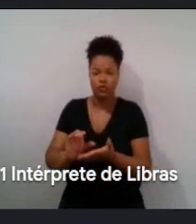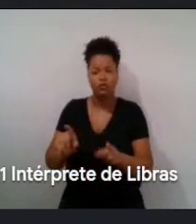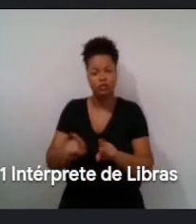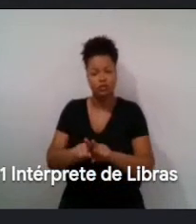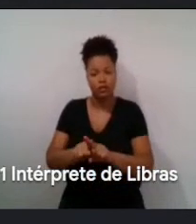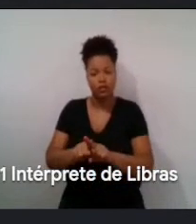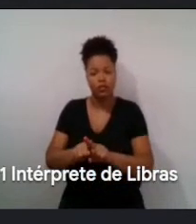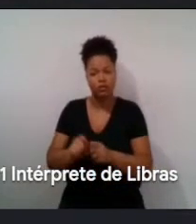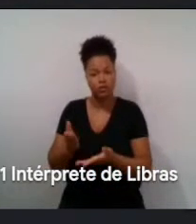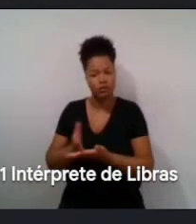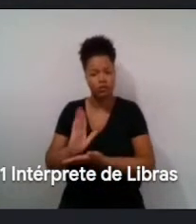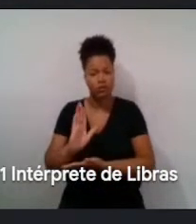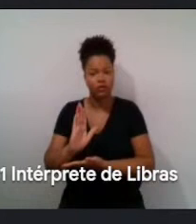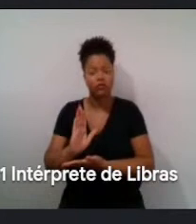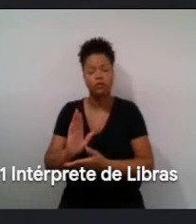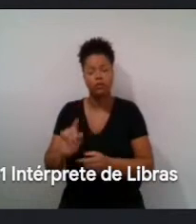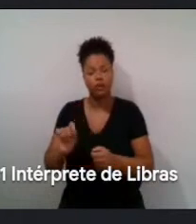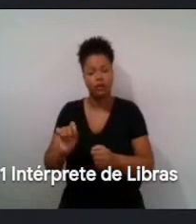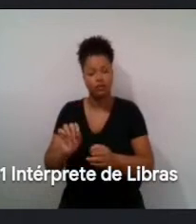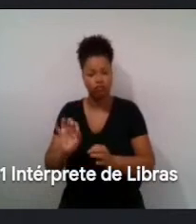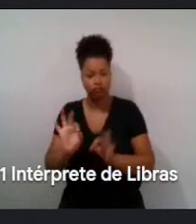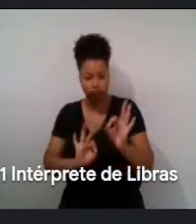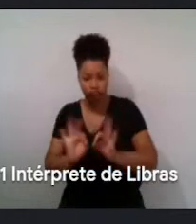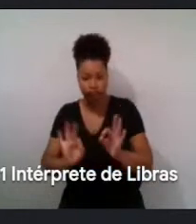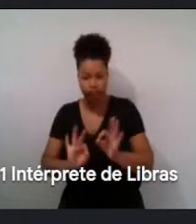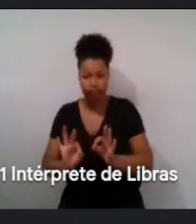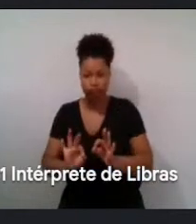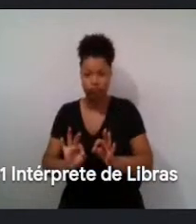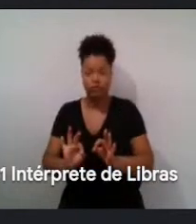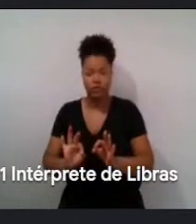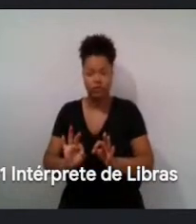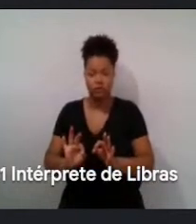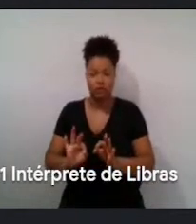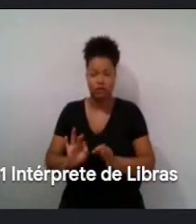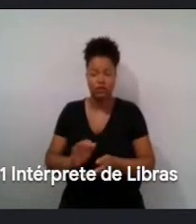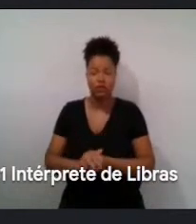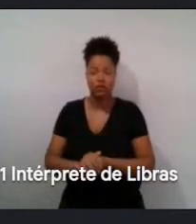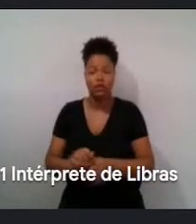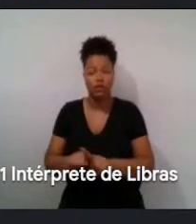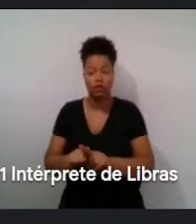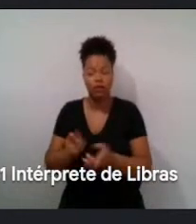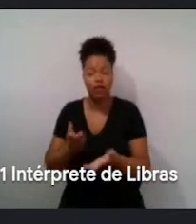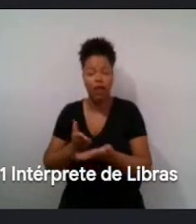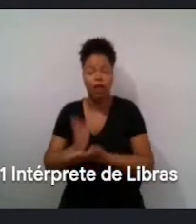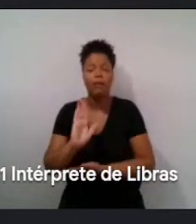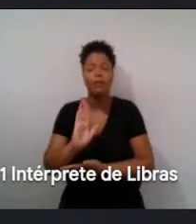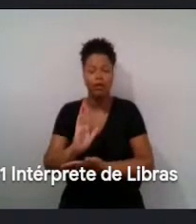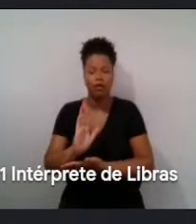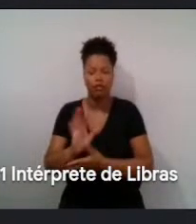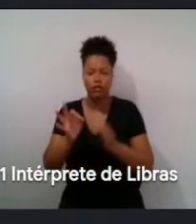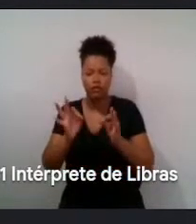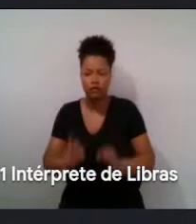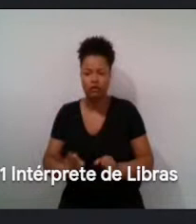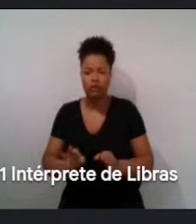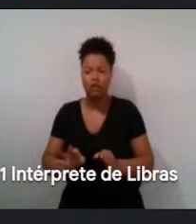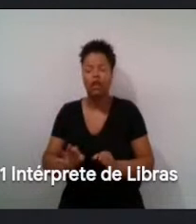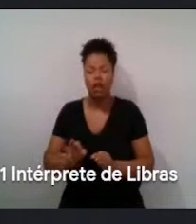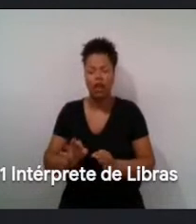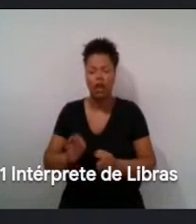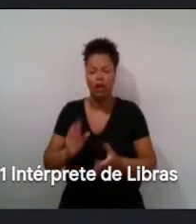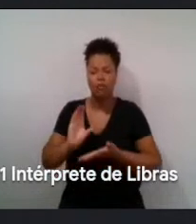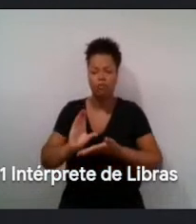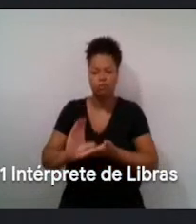para reformar a sentença e aprovar com ressalvas a prestação de contas de Valmerson de